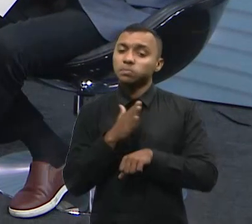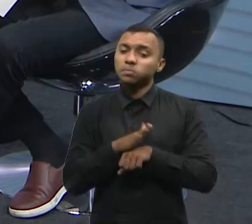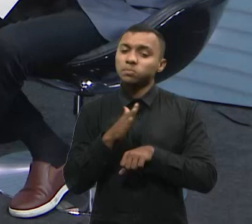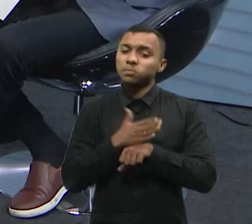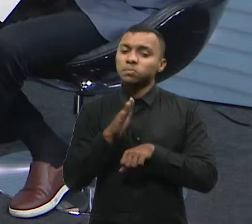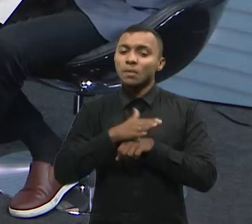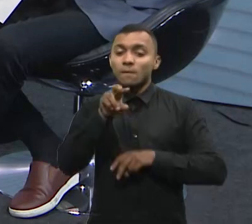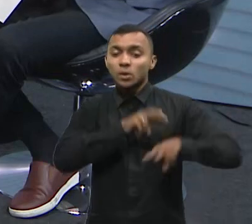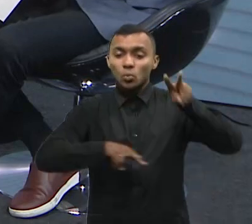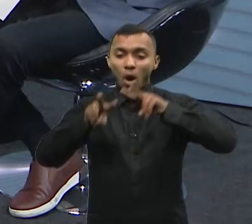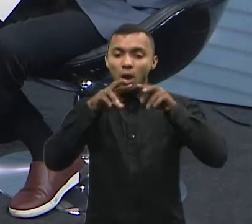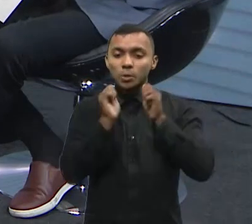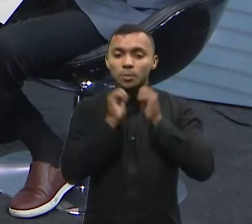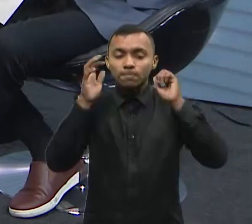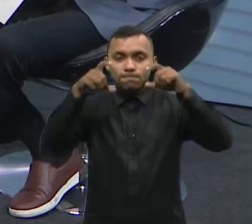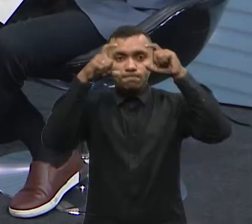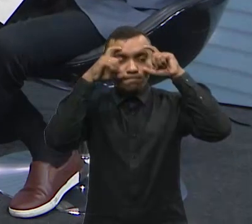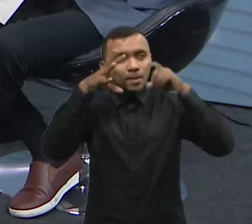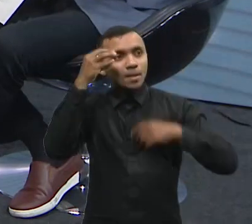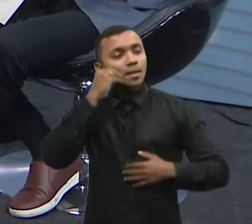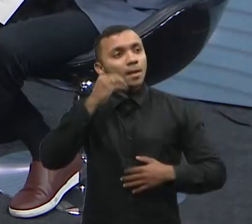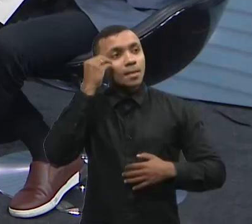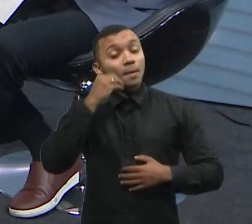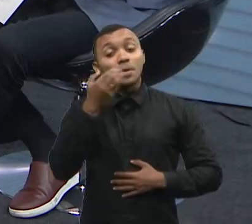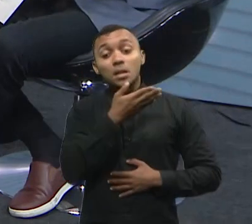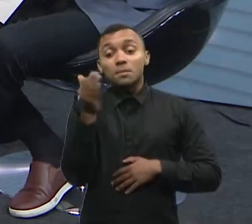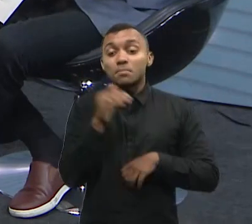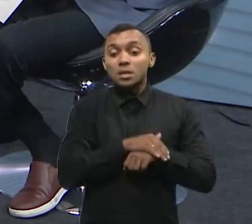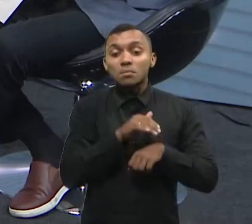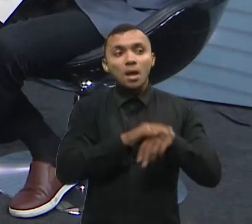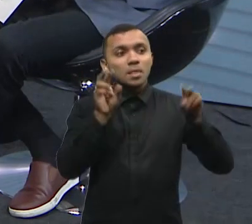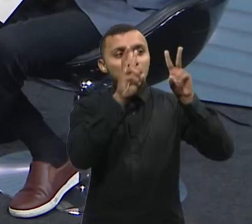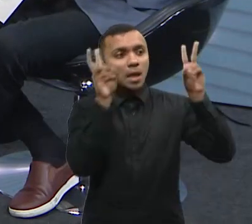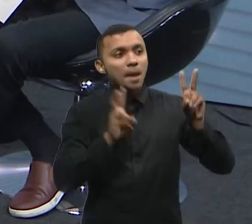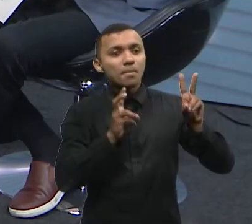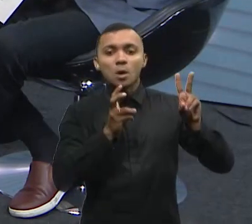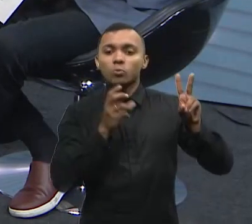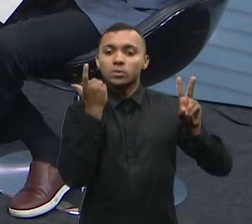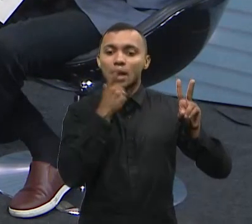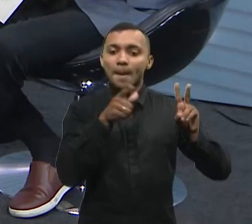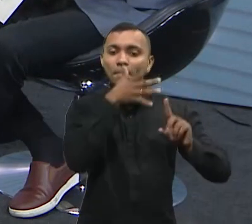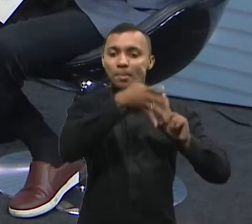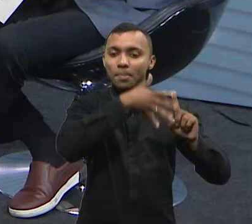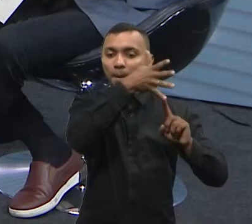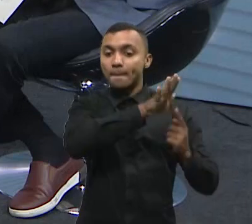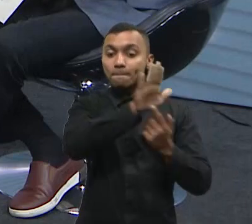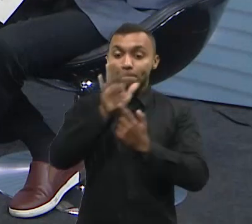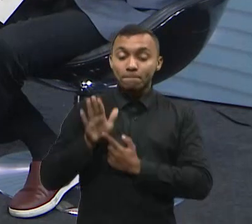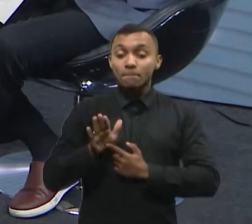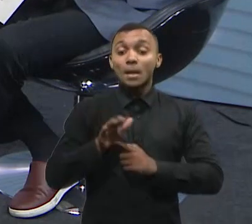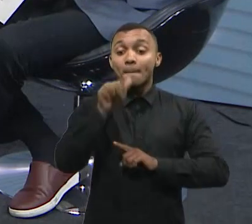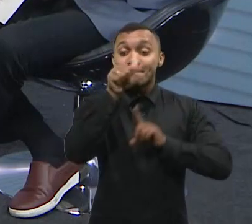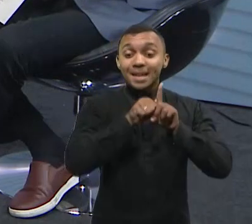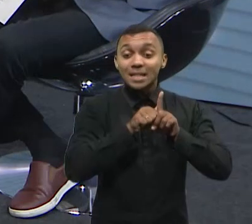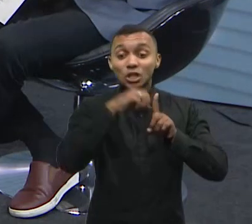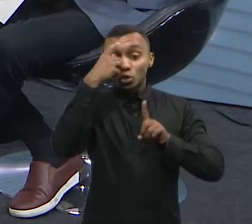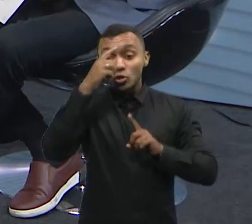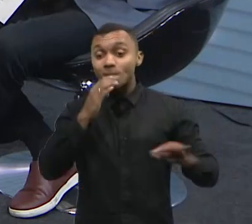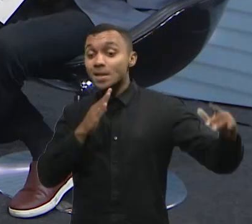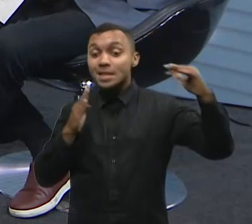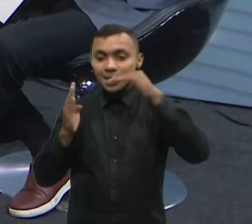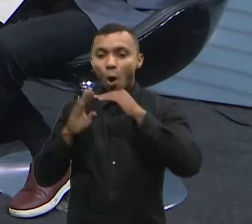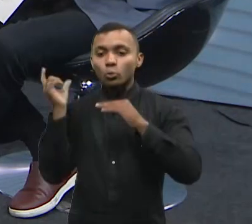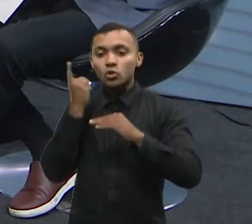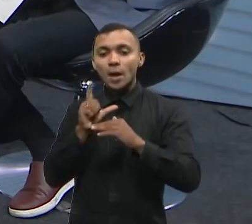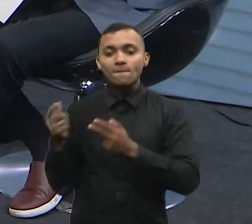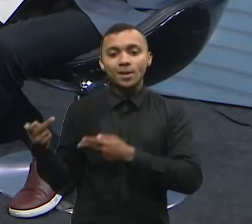né? Para experimentar. Então, eles falam sobre o assunto no mês e no final do mês eles visitam um lugar específico. Teve